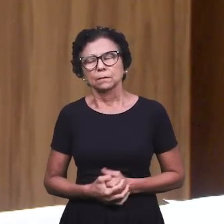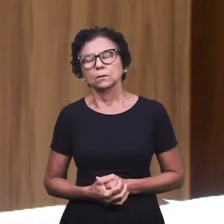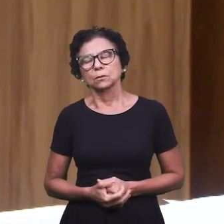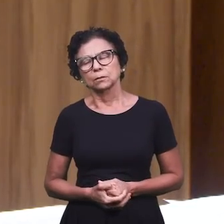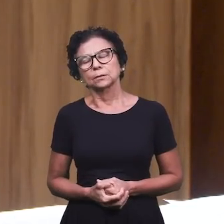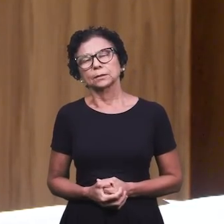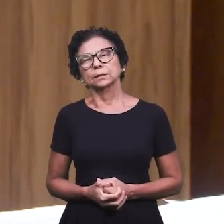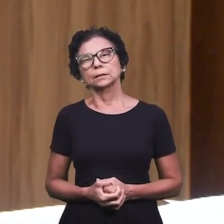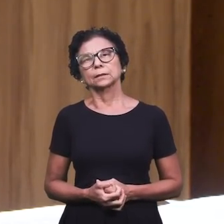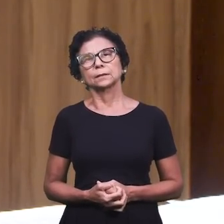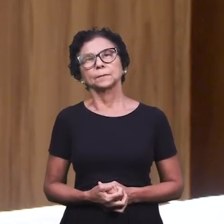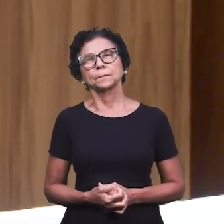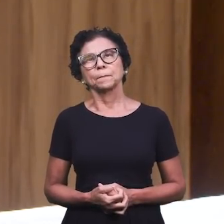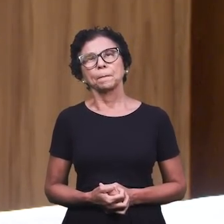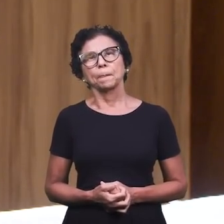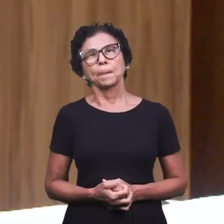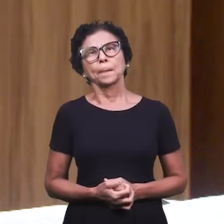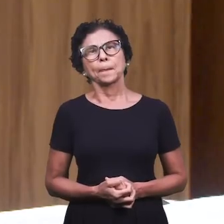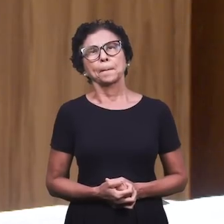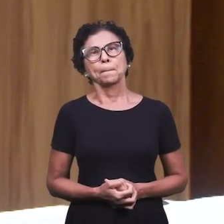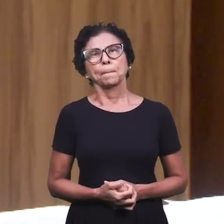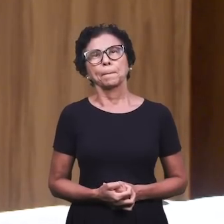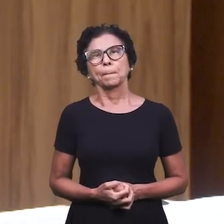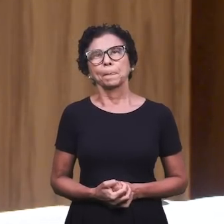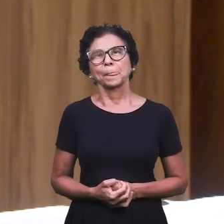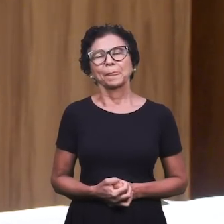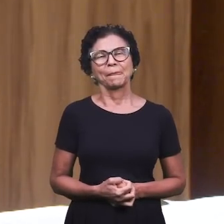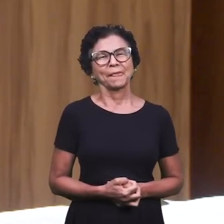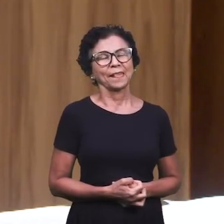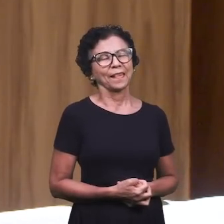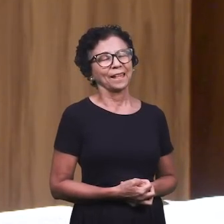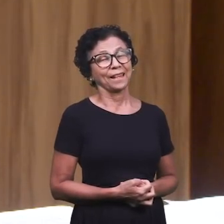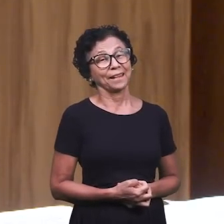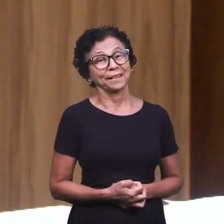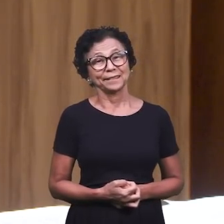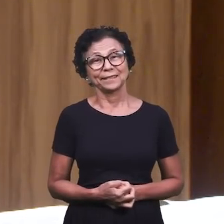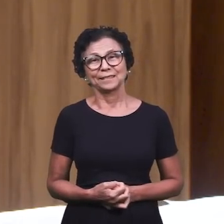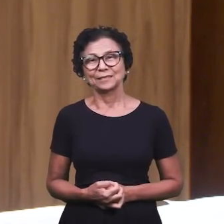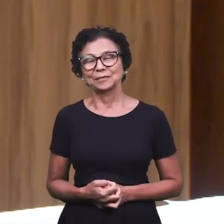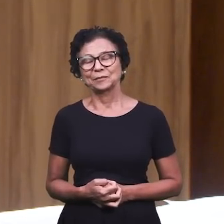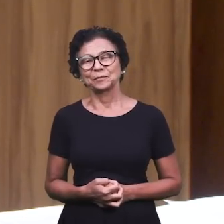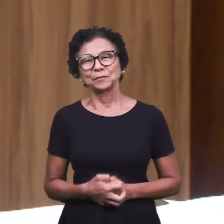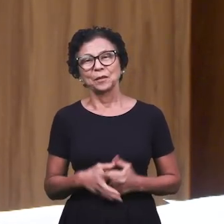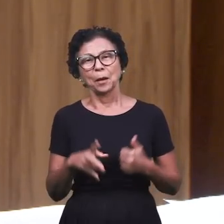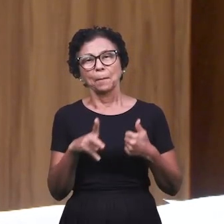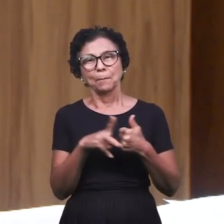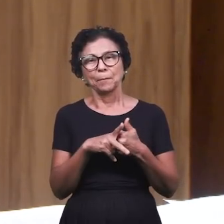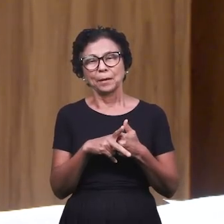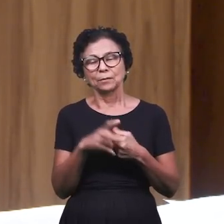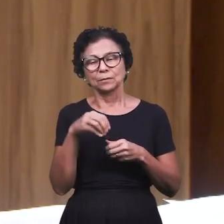Pedro ele faz parte do grupo íntimo de Jesus, né? Pedro,